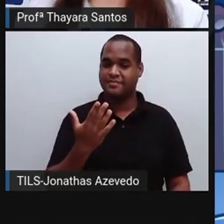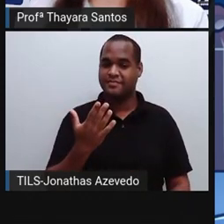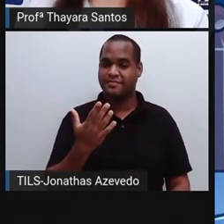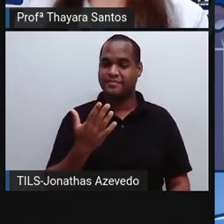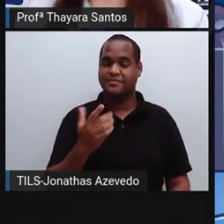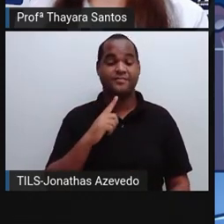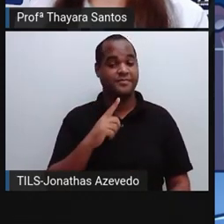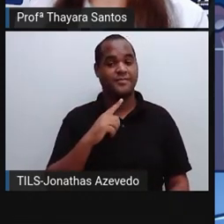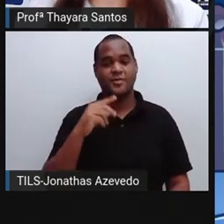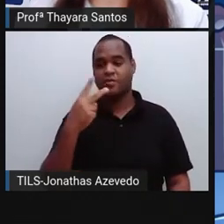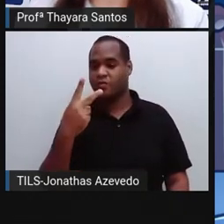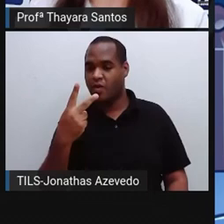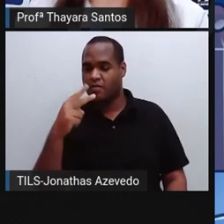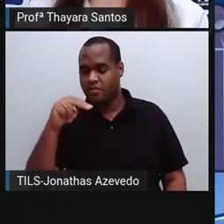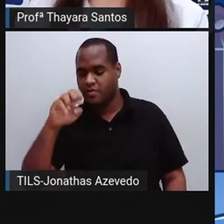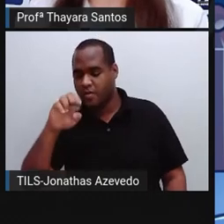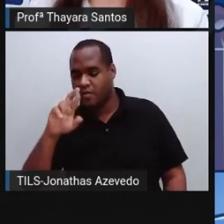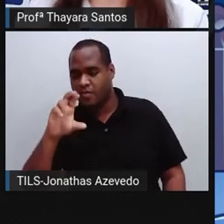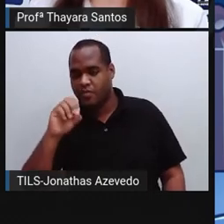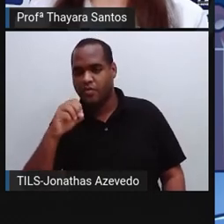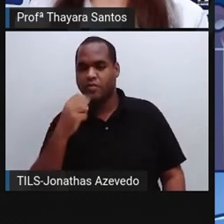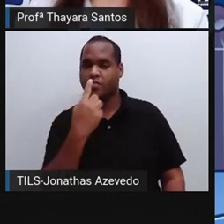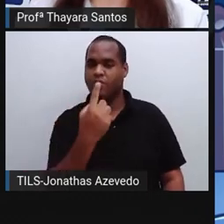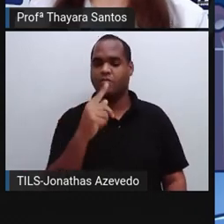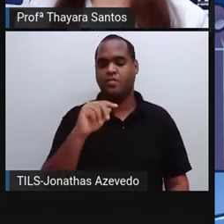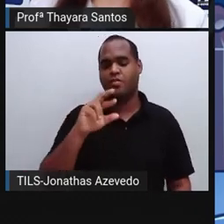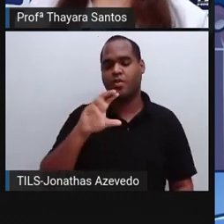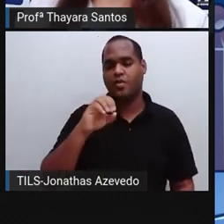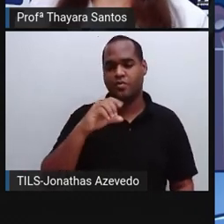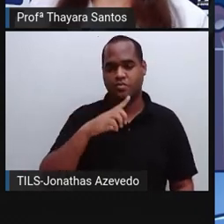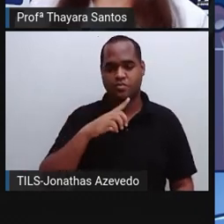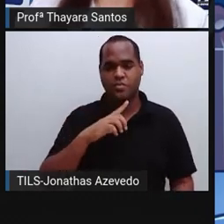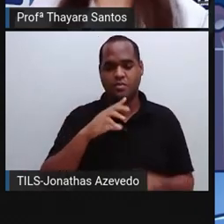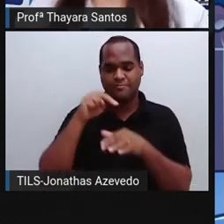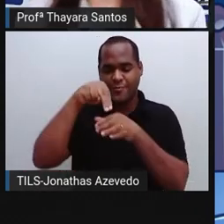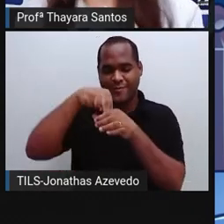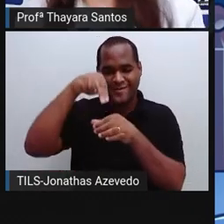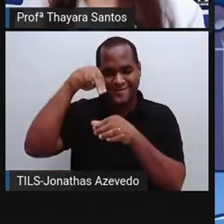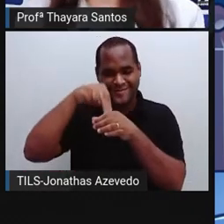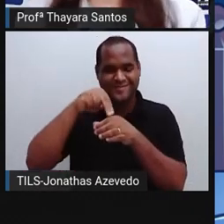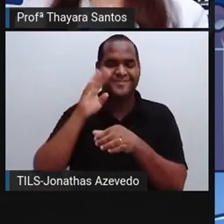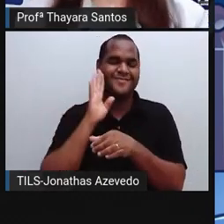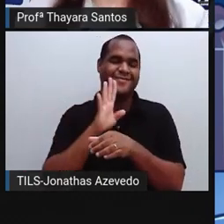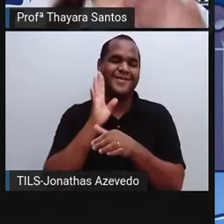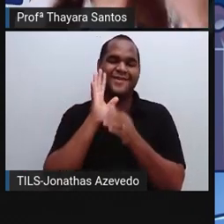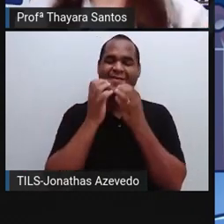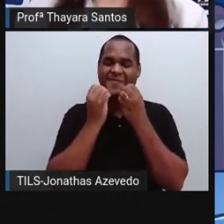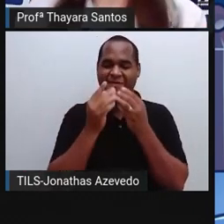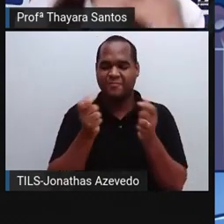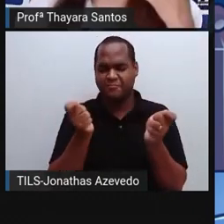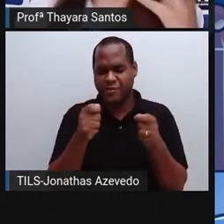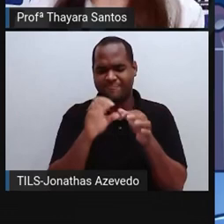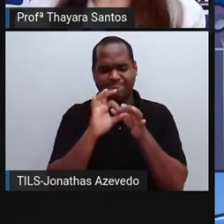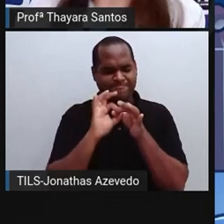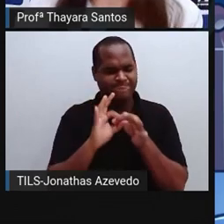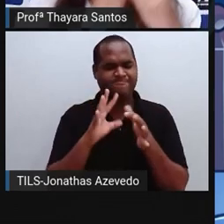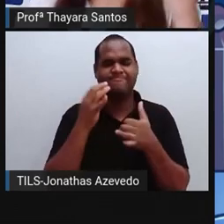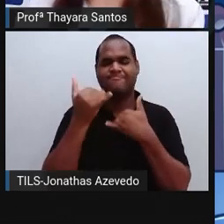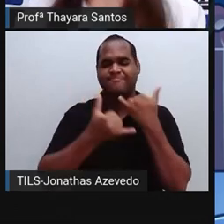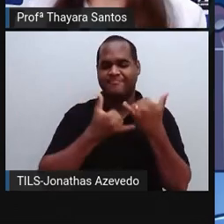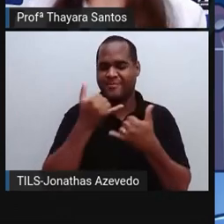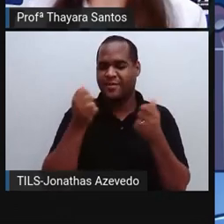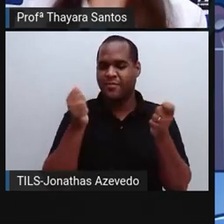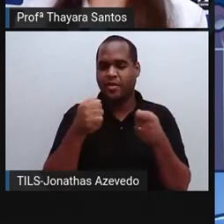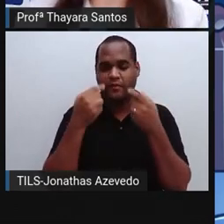Dois nêutrons e um próton aqui no núcleo. É legal, né, gente? Se vocês quiserem, fiquem à vontade para brincar um pouquinho,